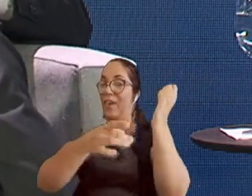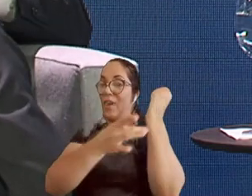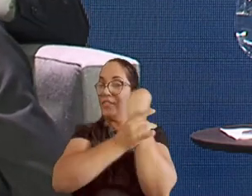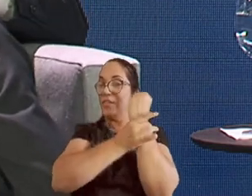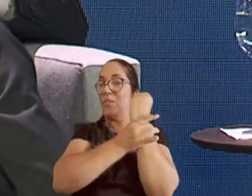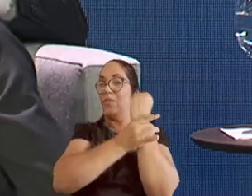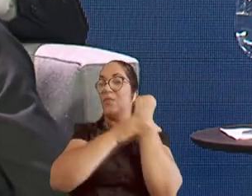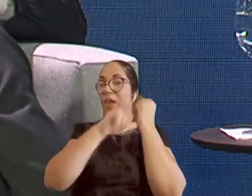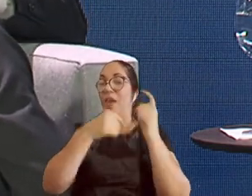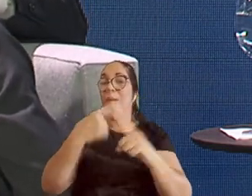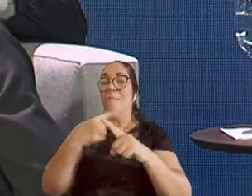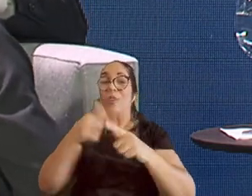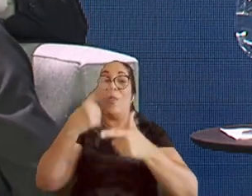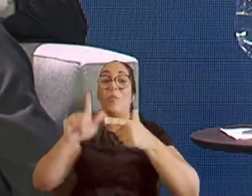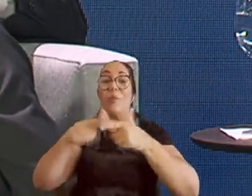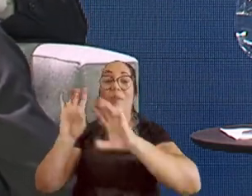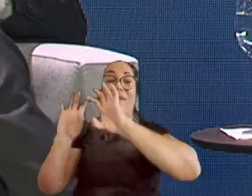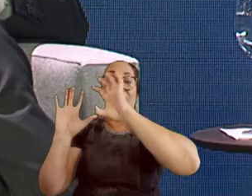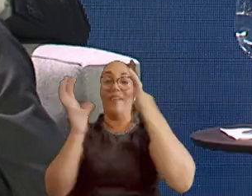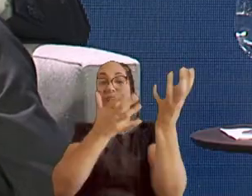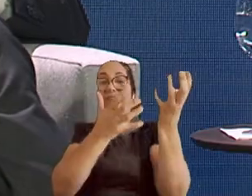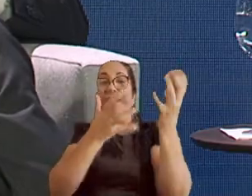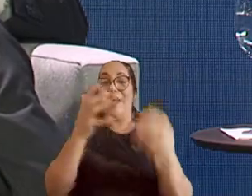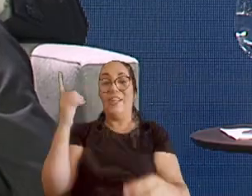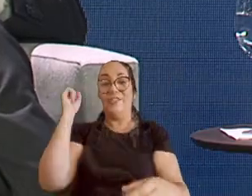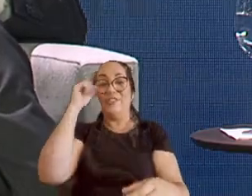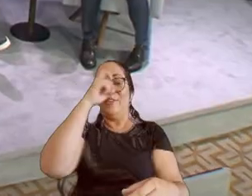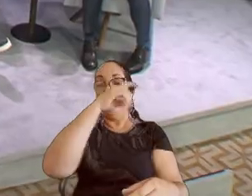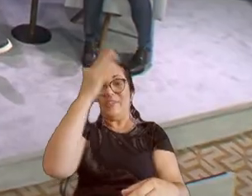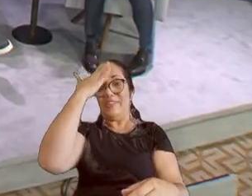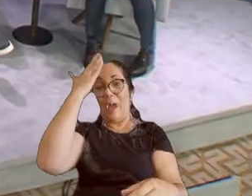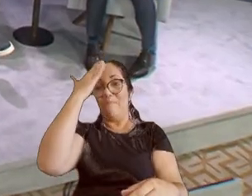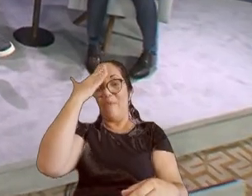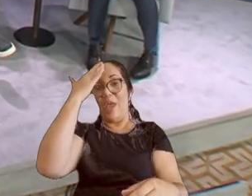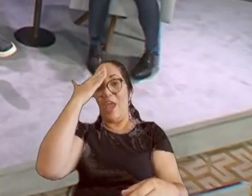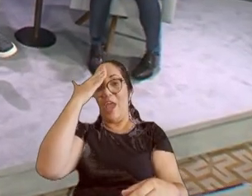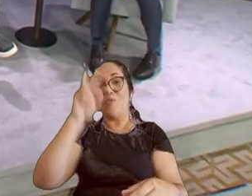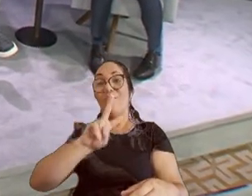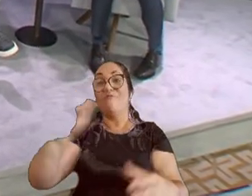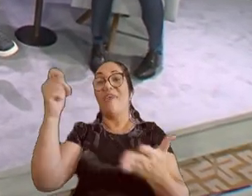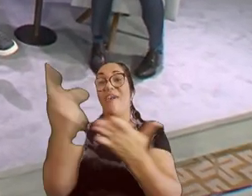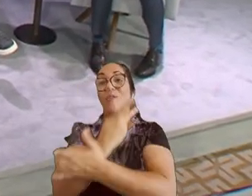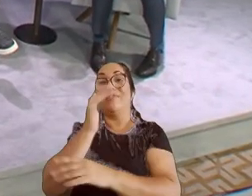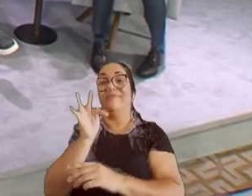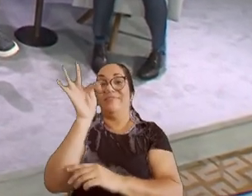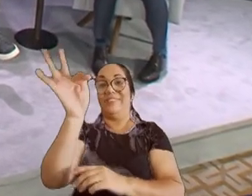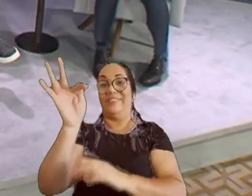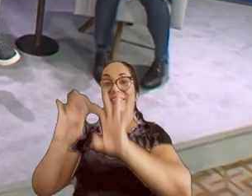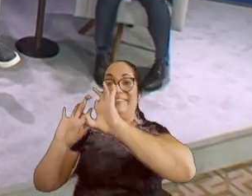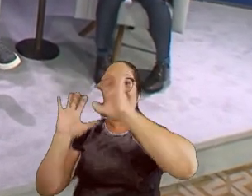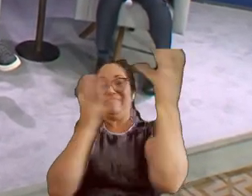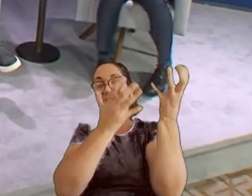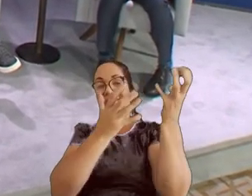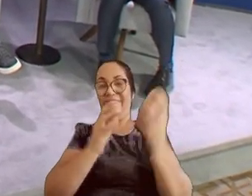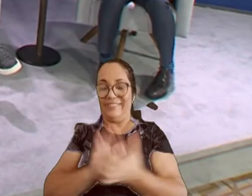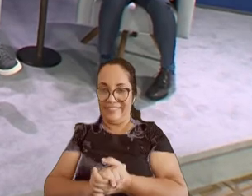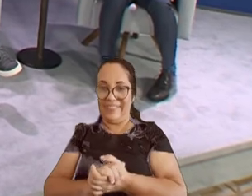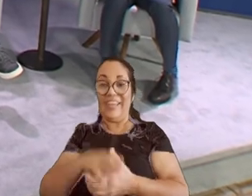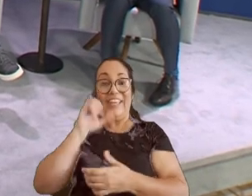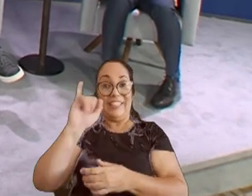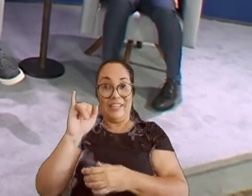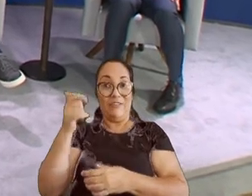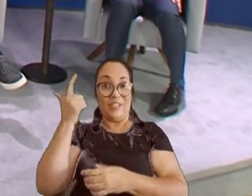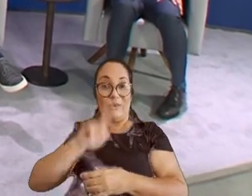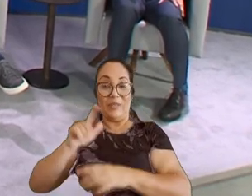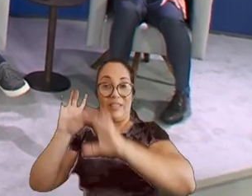prever e vai ficar cada vez maior quando você consegue tirar o risco climático via um seguro agrícola subsidiado